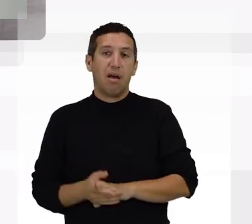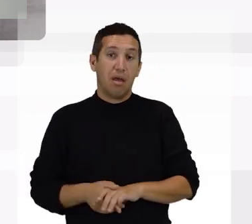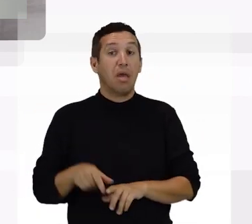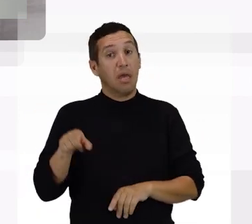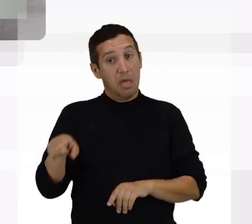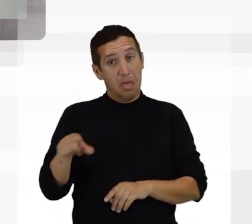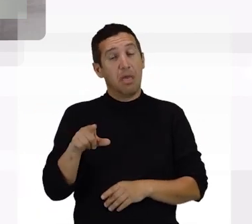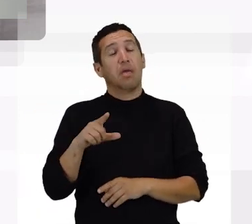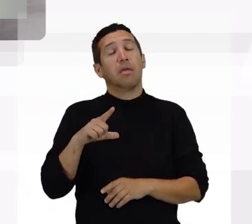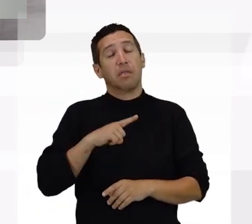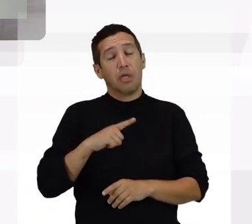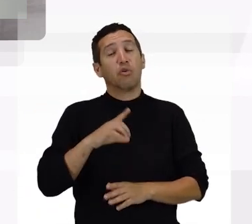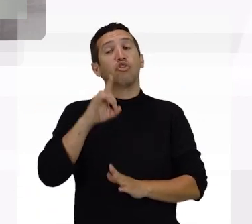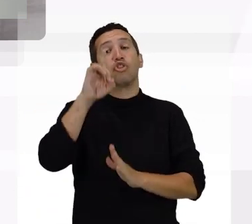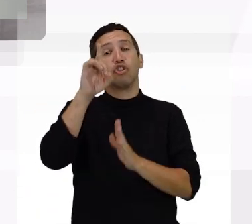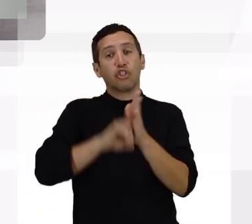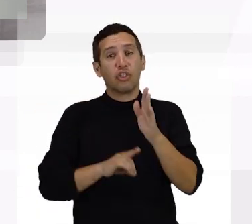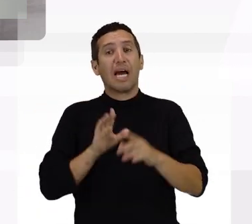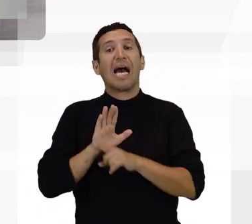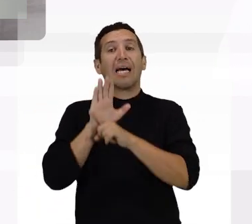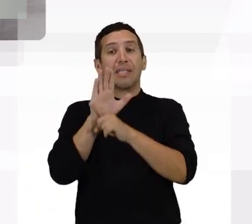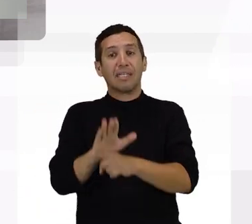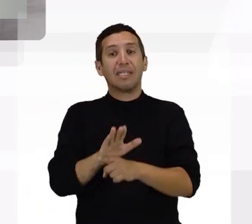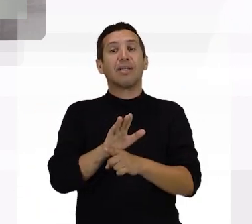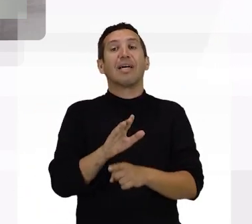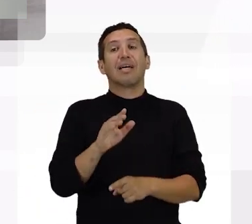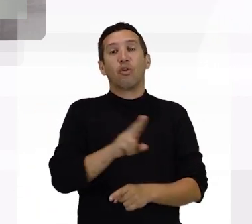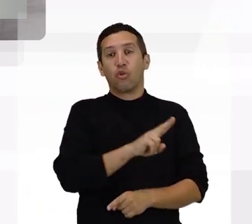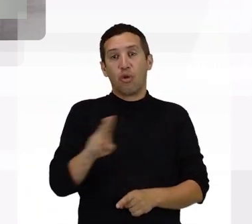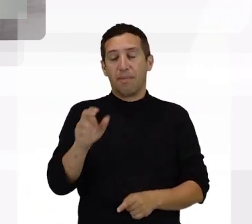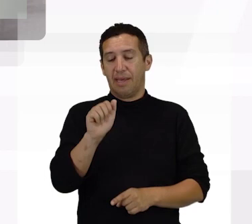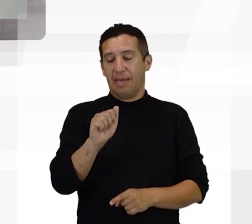ele vai ter direito ao auxílio acidente,